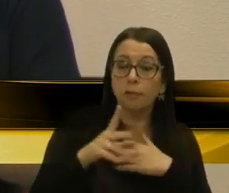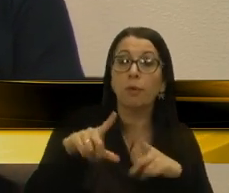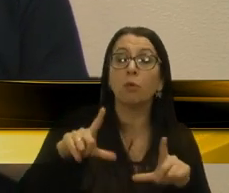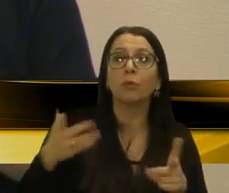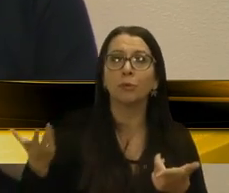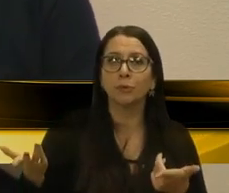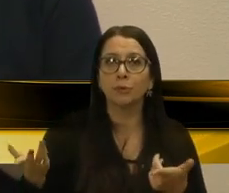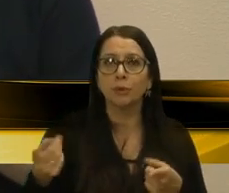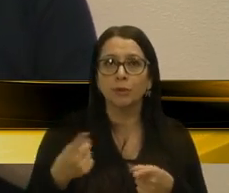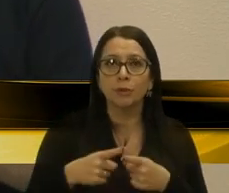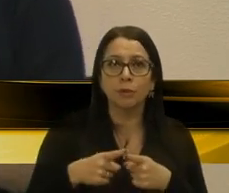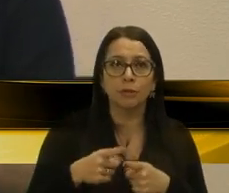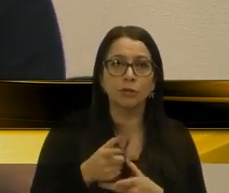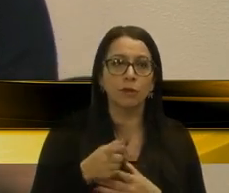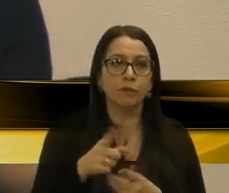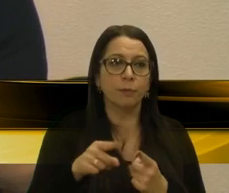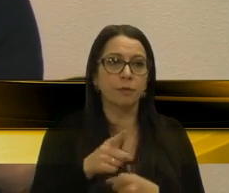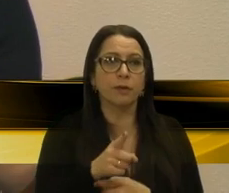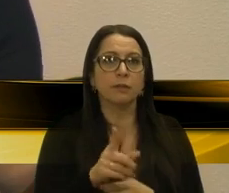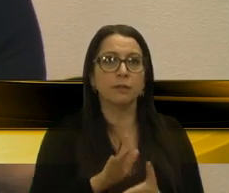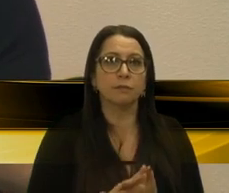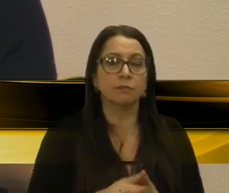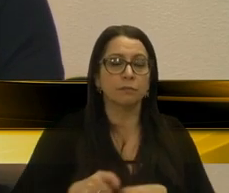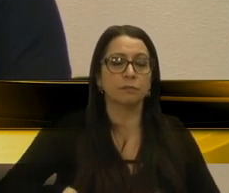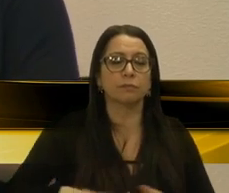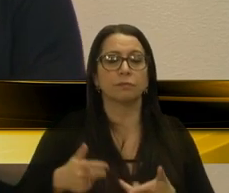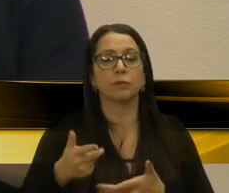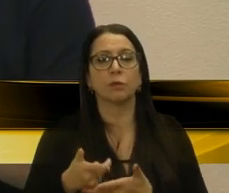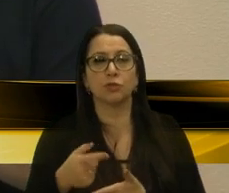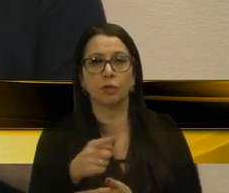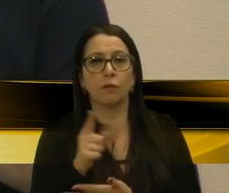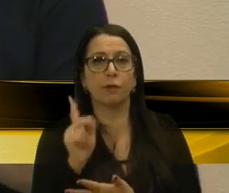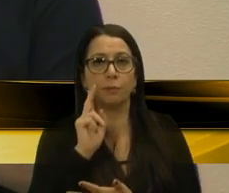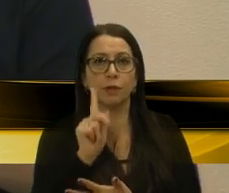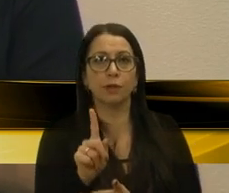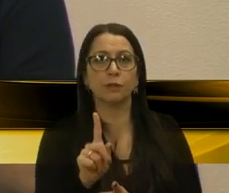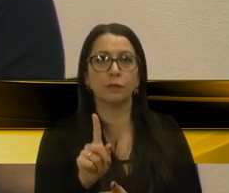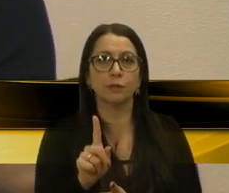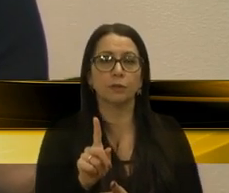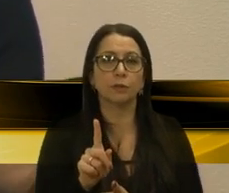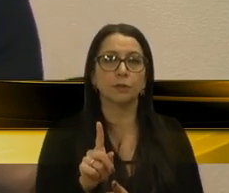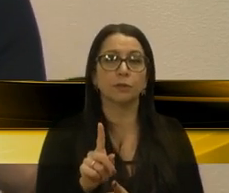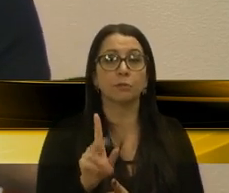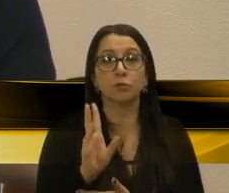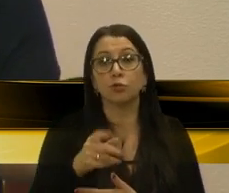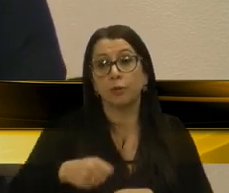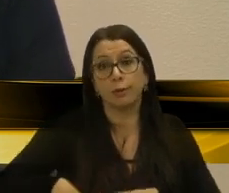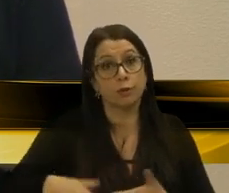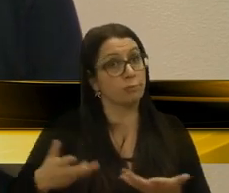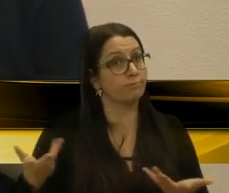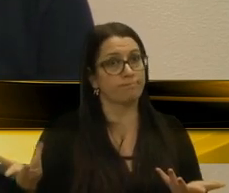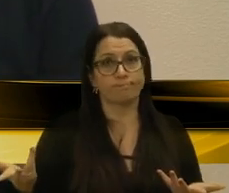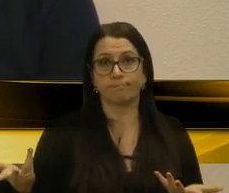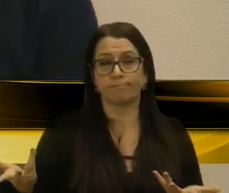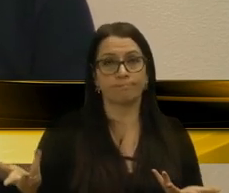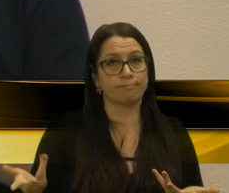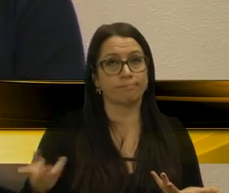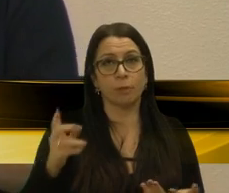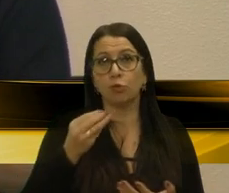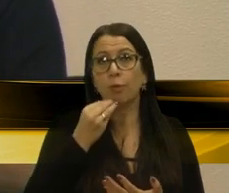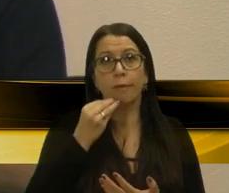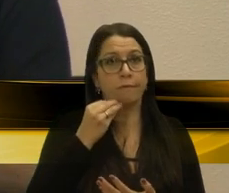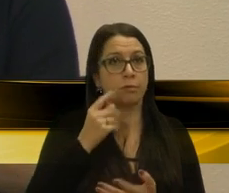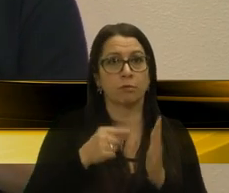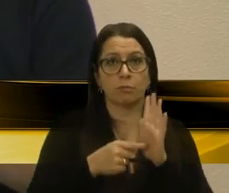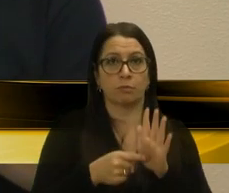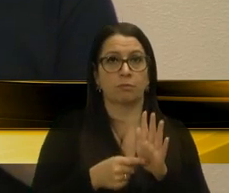onde? Por que está viajando? Qual é o custo disso? Depois que já viajou e depois que já gastou, isso é óbvio que tem que prestar